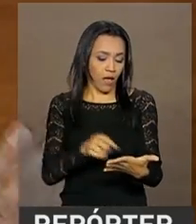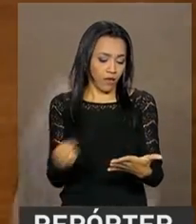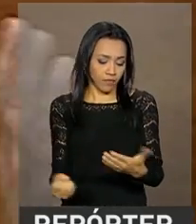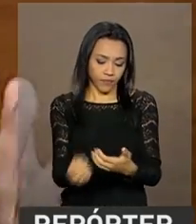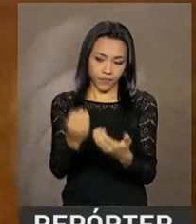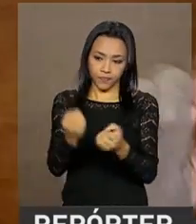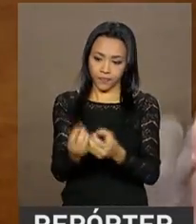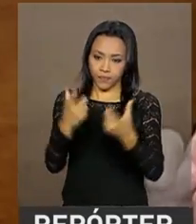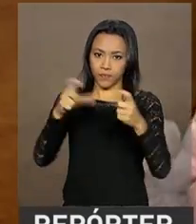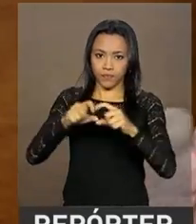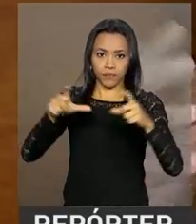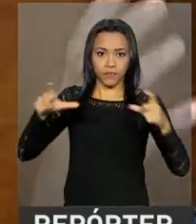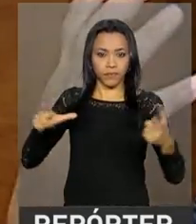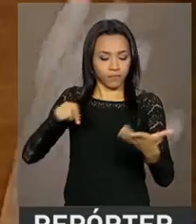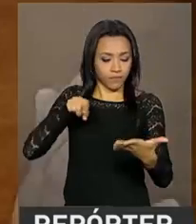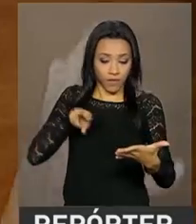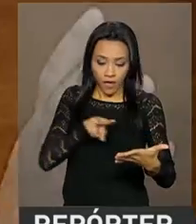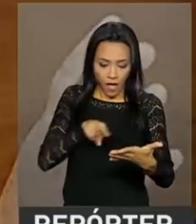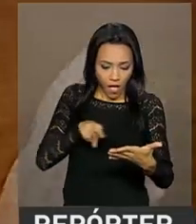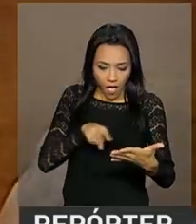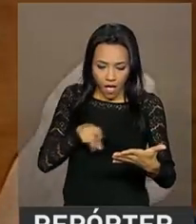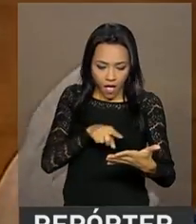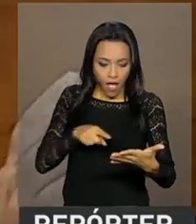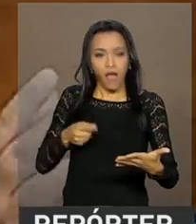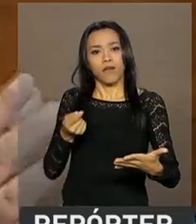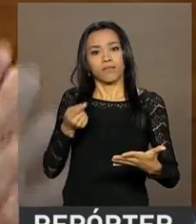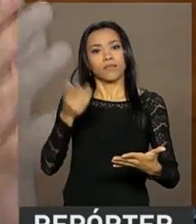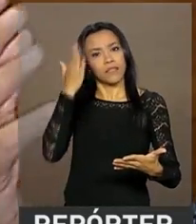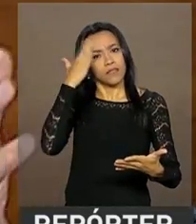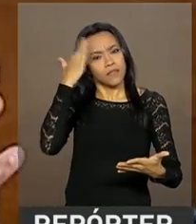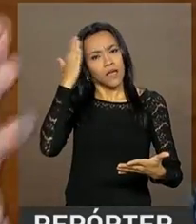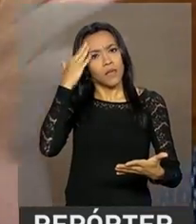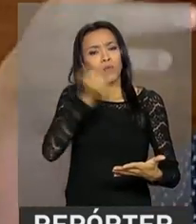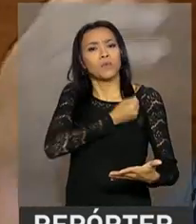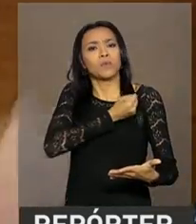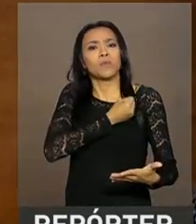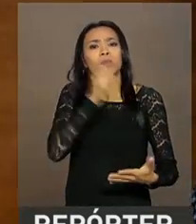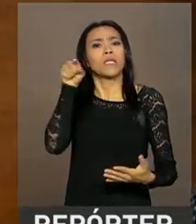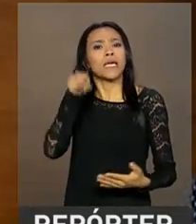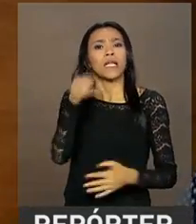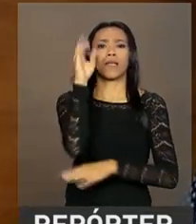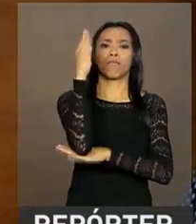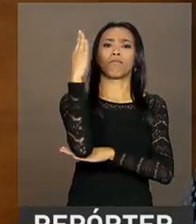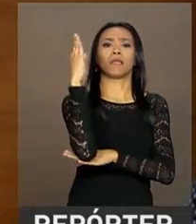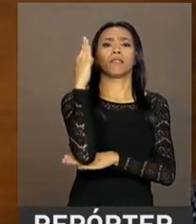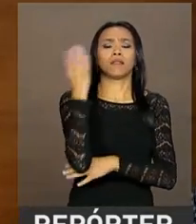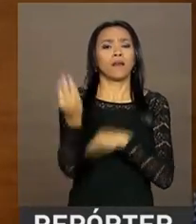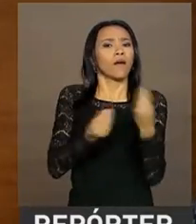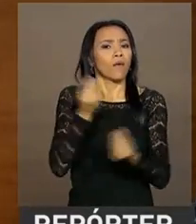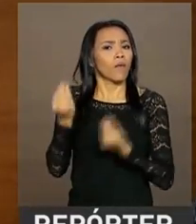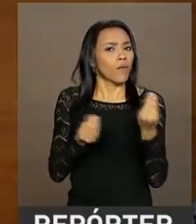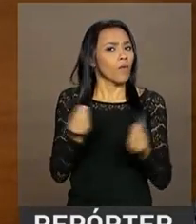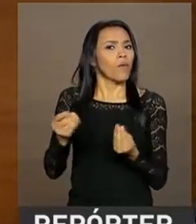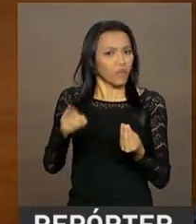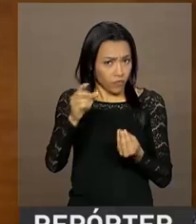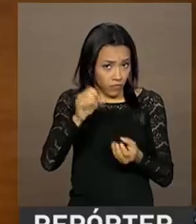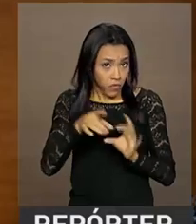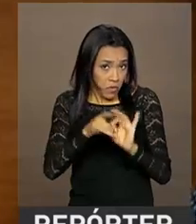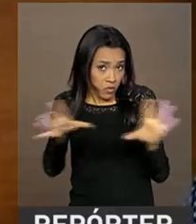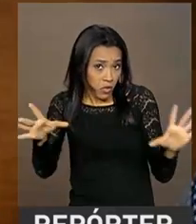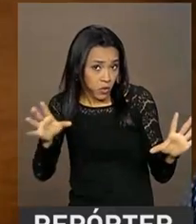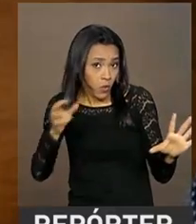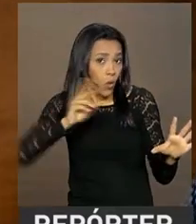e conseguir identificar os códigos daquela madeira, ele consegue voltar a que plano de manejo aquilo foi autorizado.